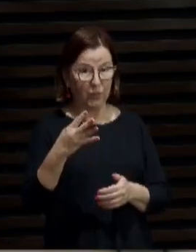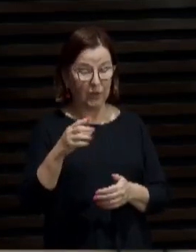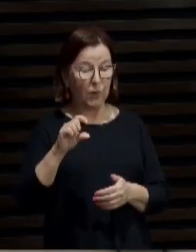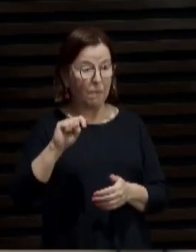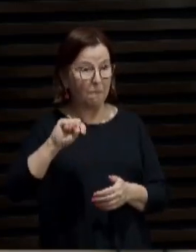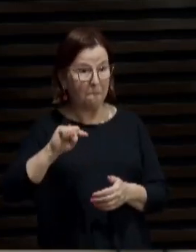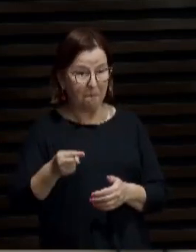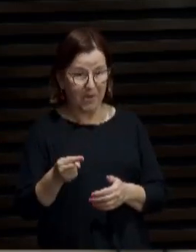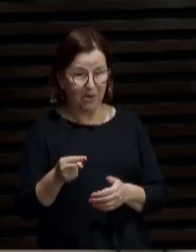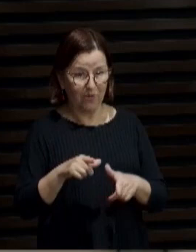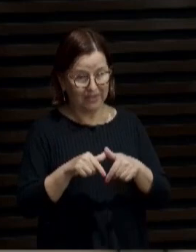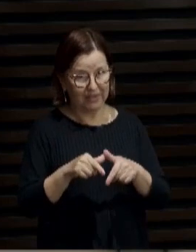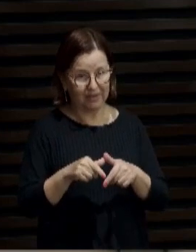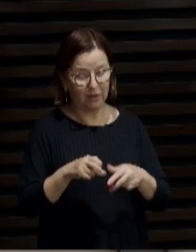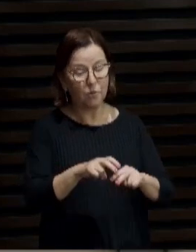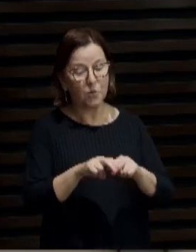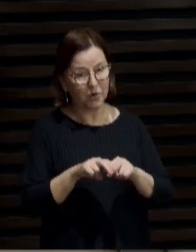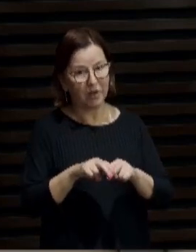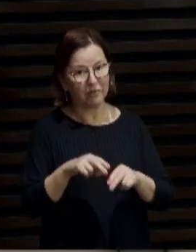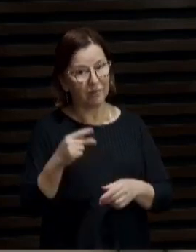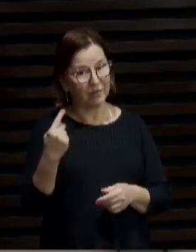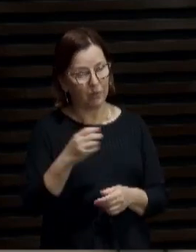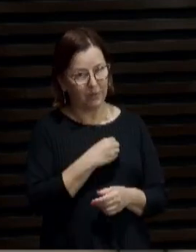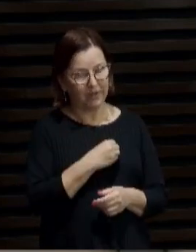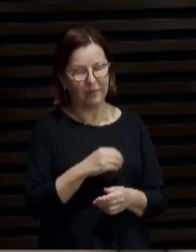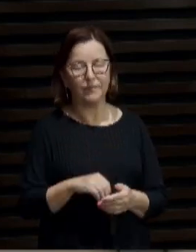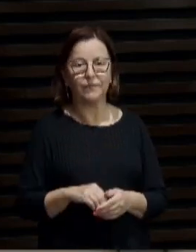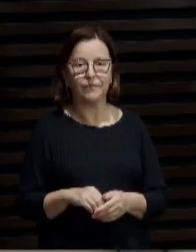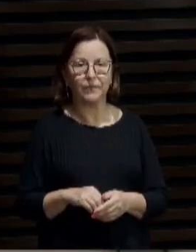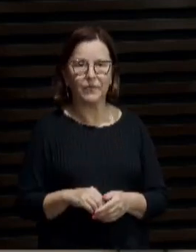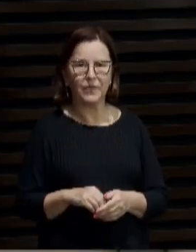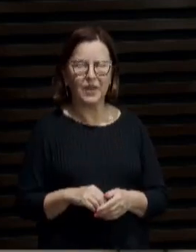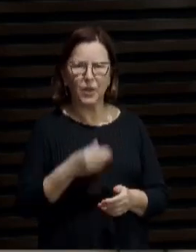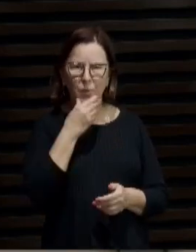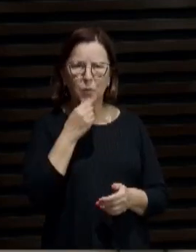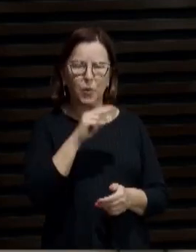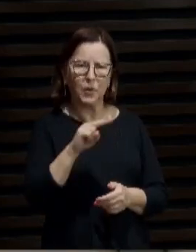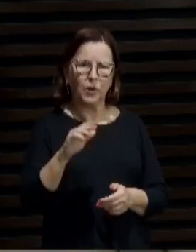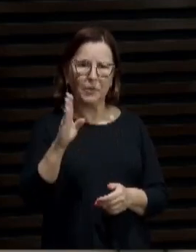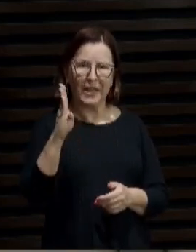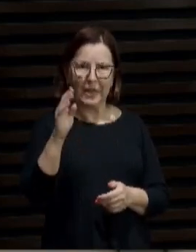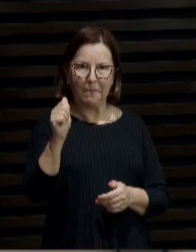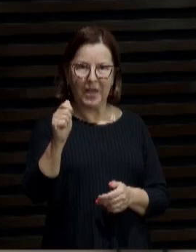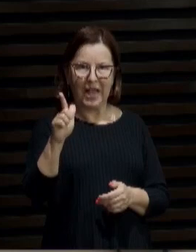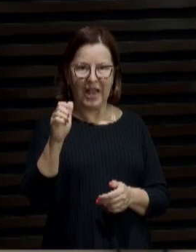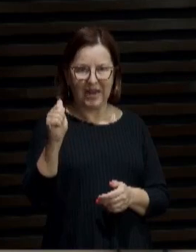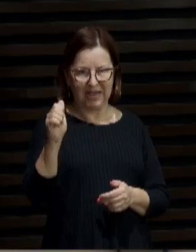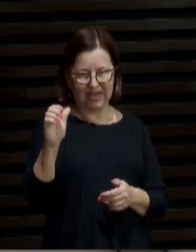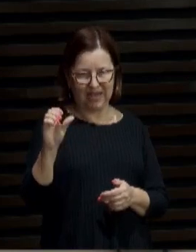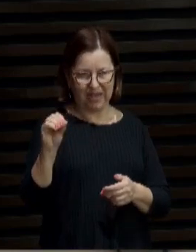Balaão era um homem muito inteligente. Olha que ideia que ele teve, não é? Só que esse tipo de inteligência é uma inteligência